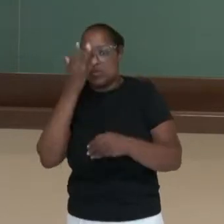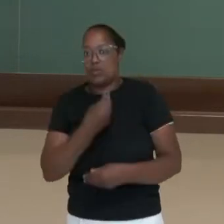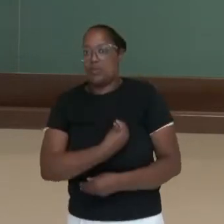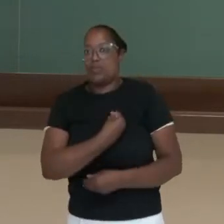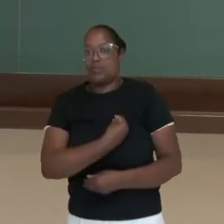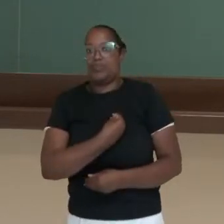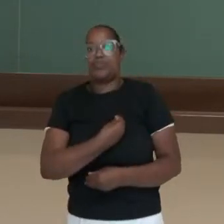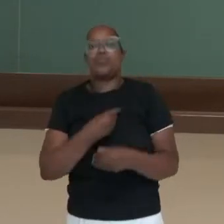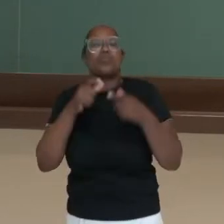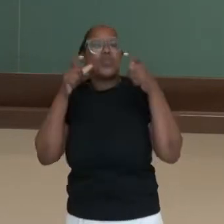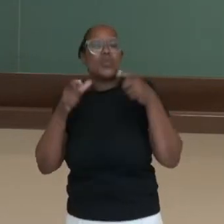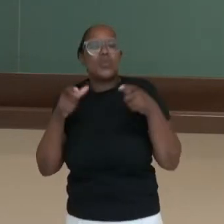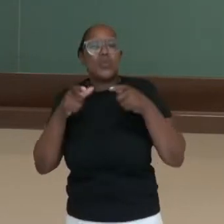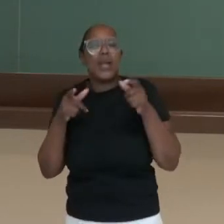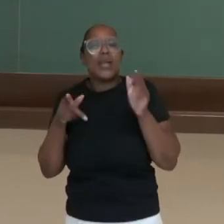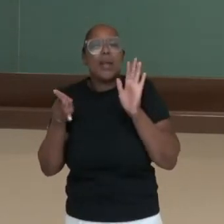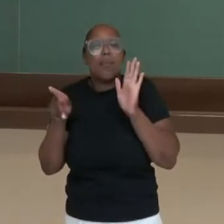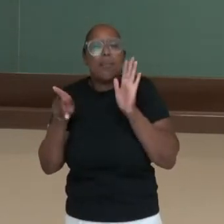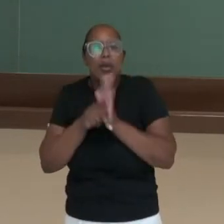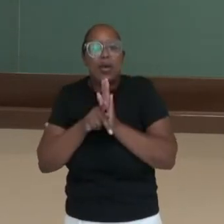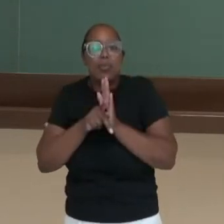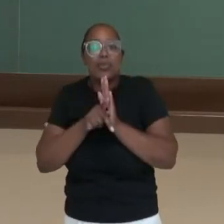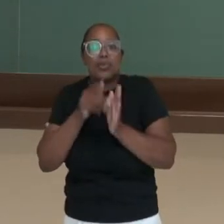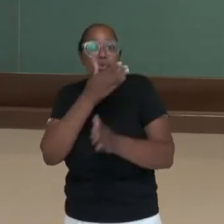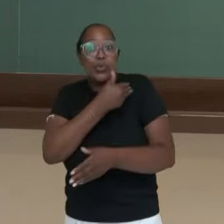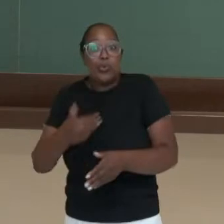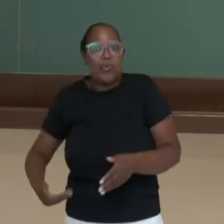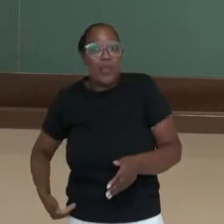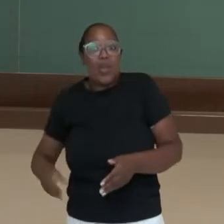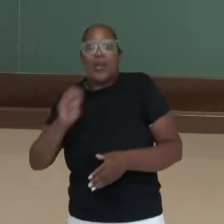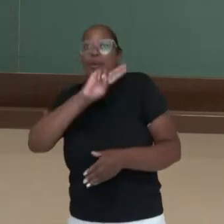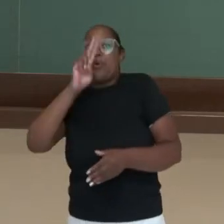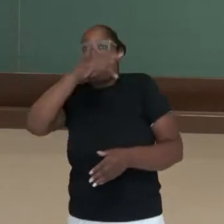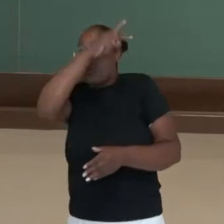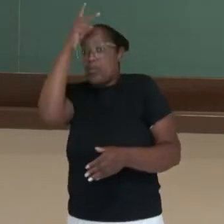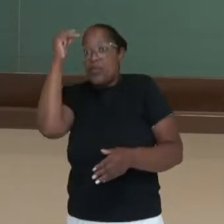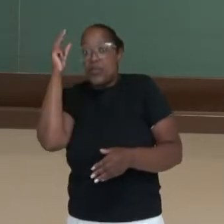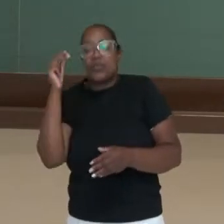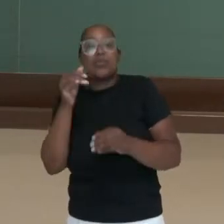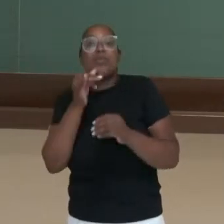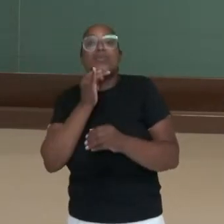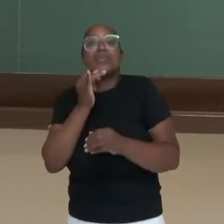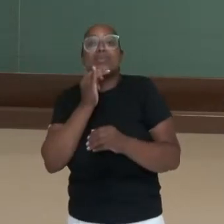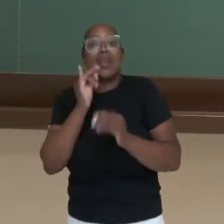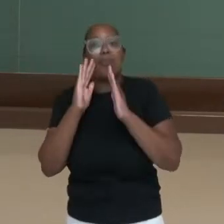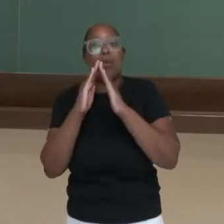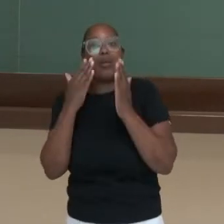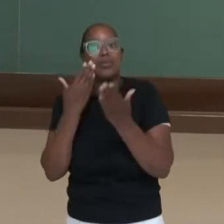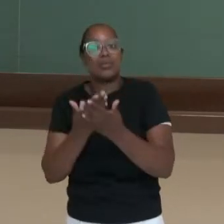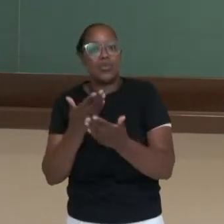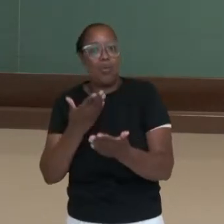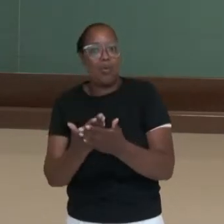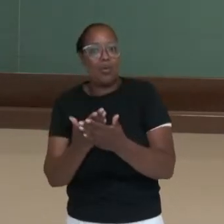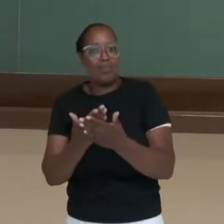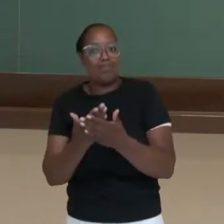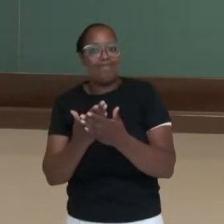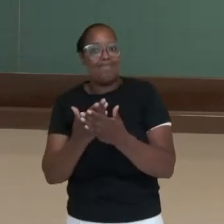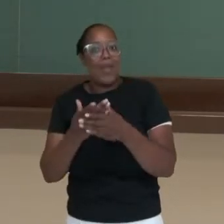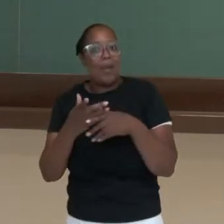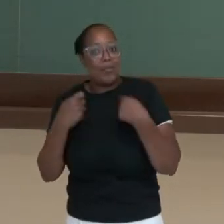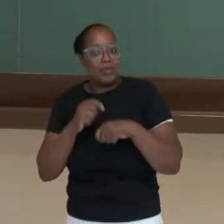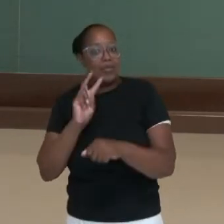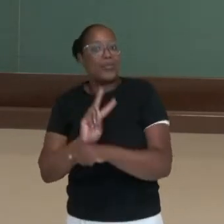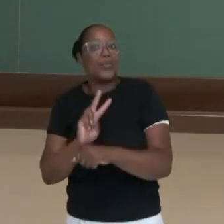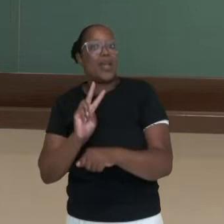lugar que é mantido pelo Estado, como por exemplo a escola, né? Nesses lugares a gente não faz o que a gente quer, mas a